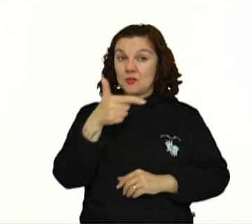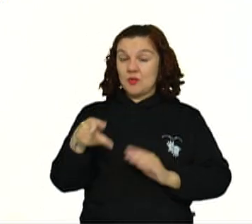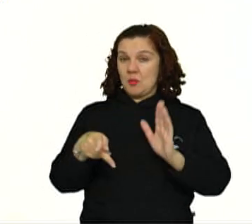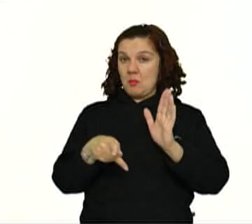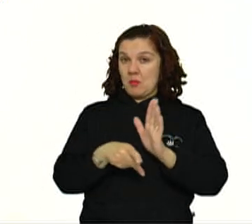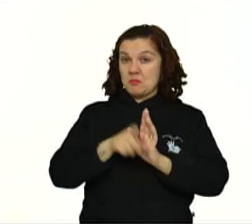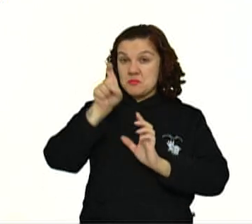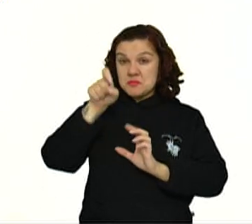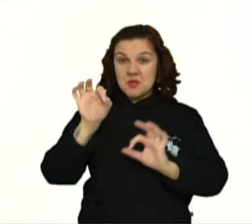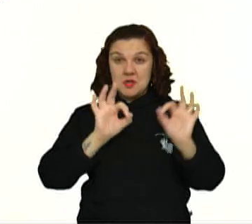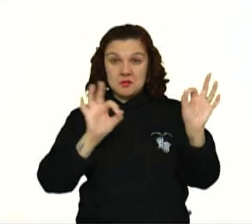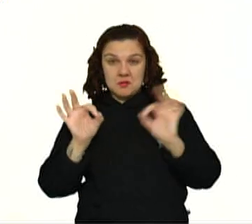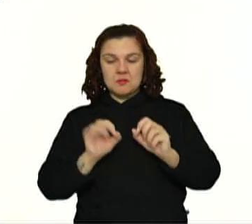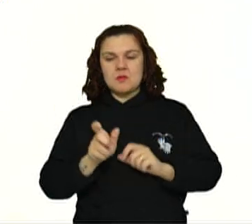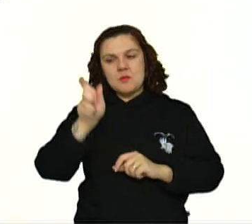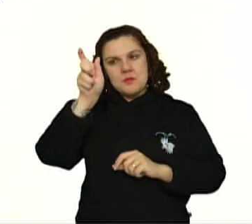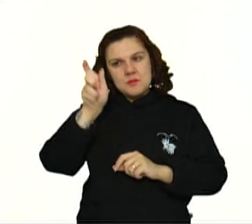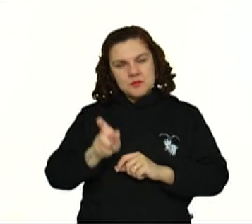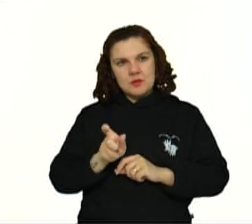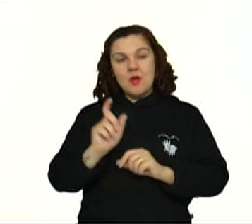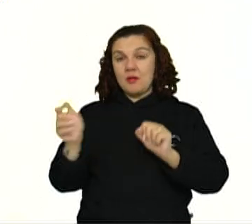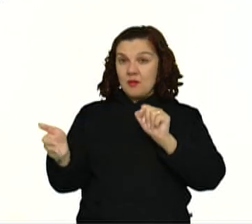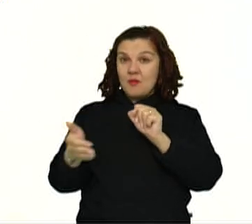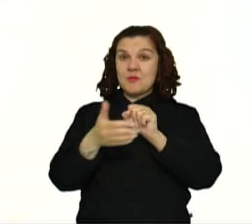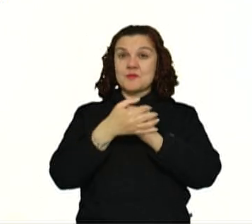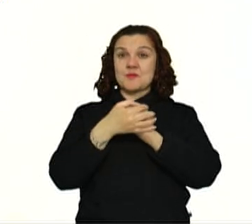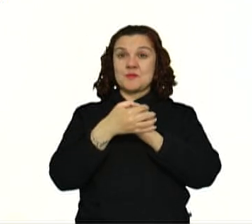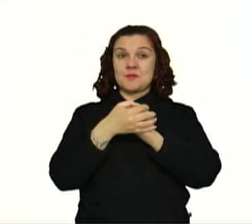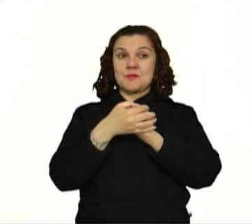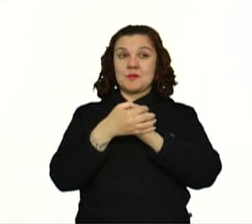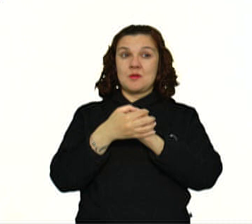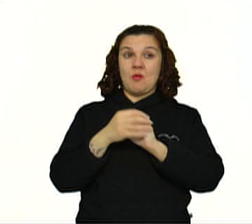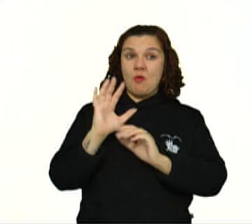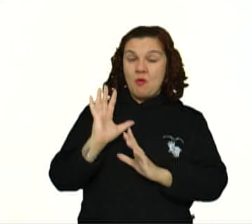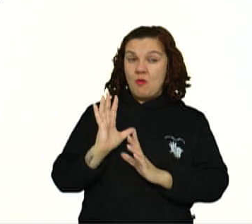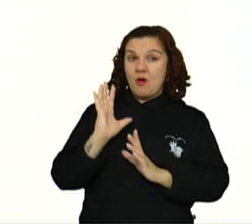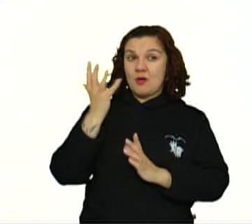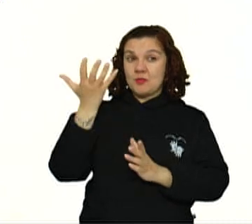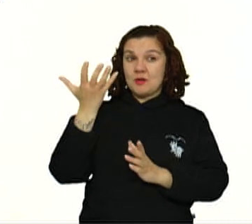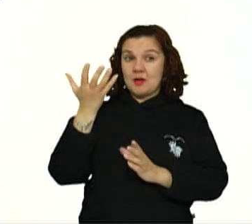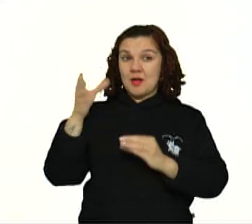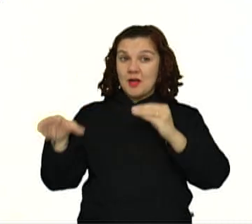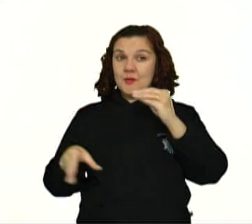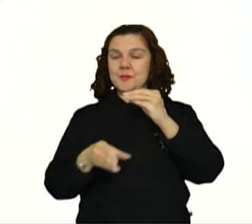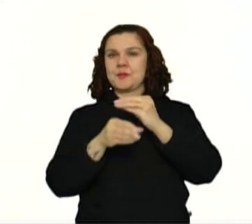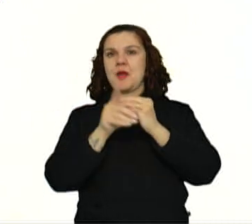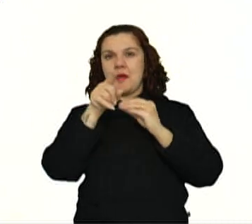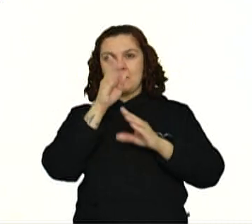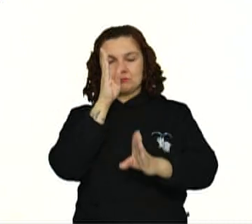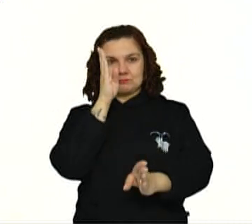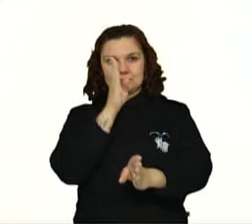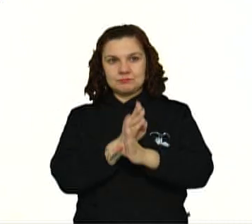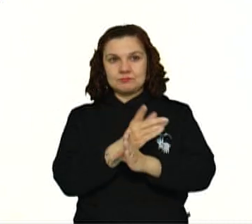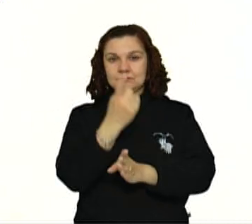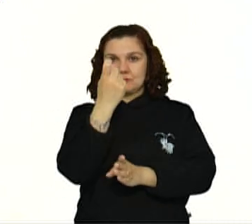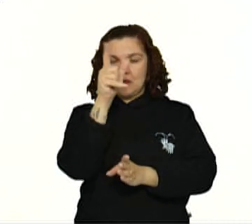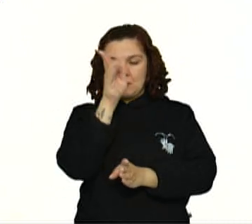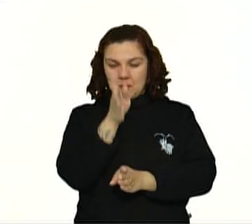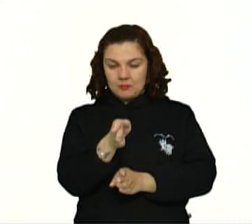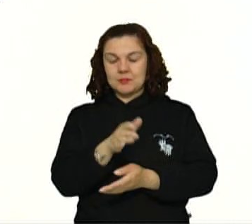fato a nenhum ser, o sujeito estar simplesmente oculto, os fatos ser atribuído a um